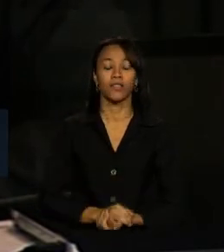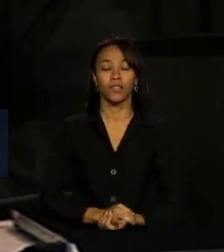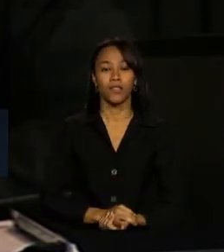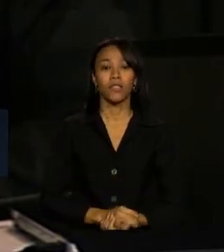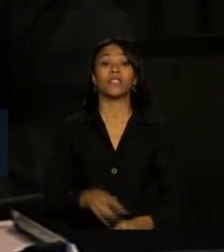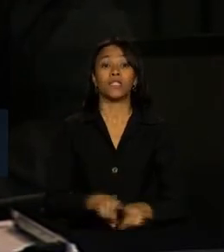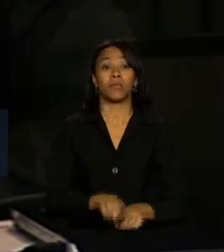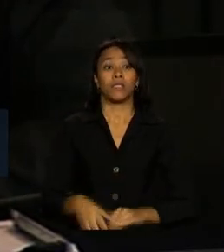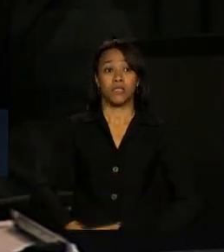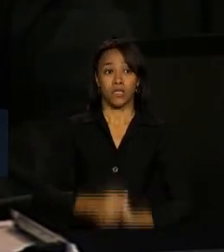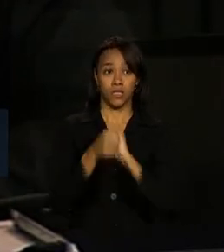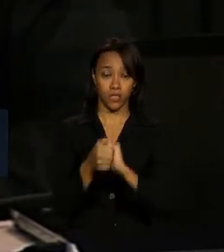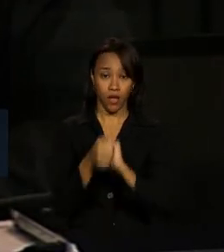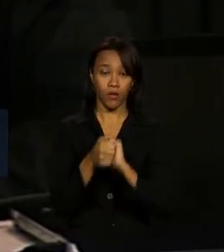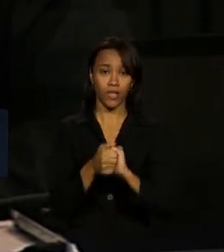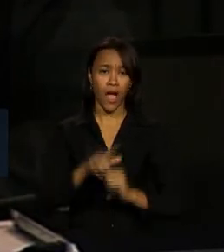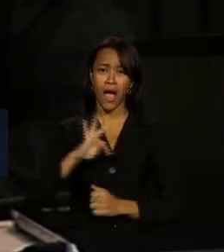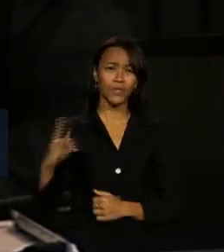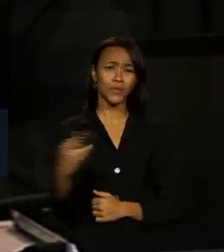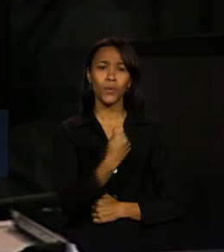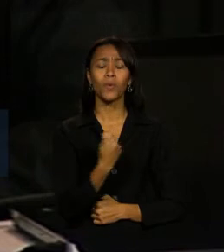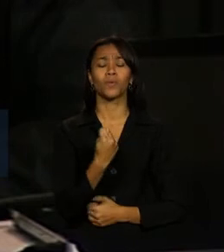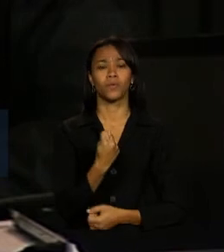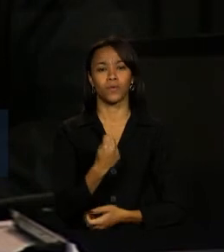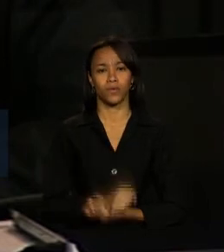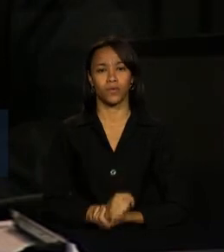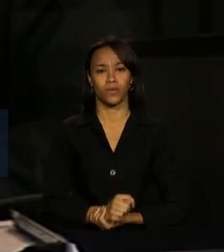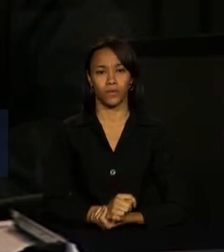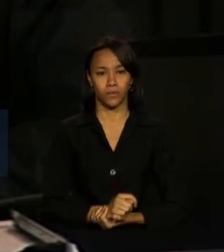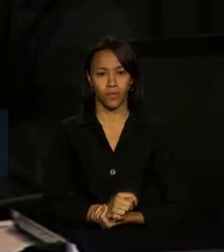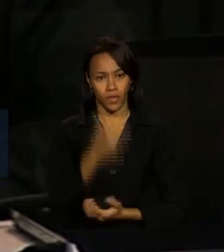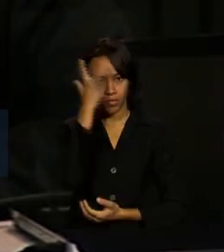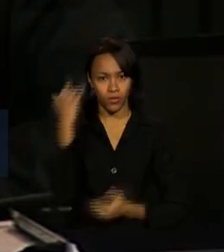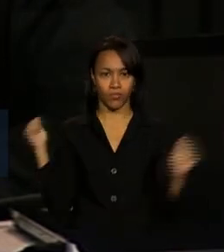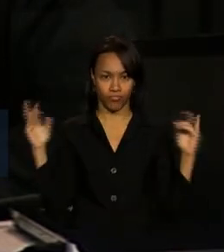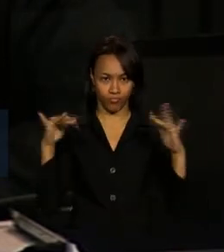de saudar todos os participantes a esse seminário.